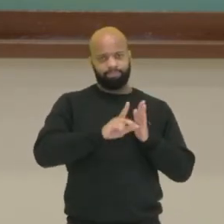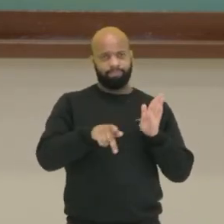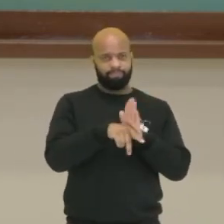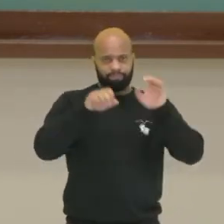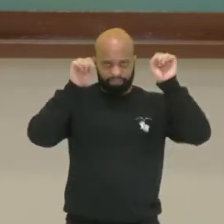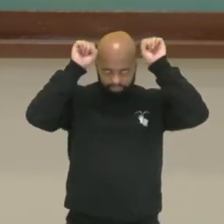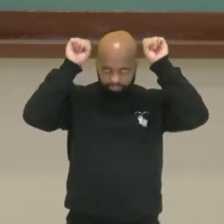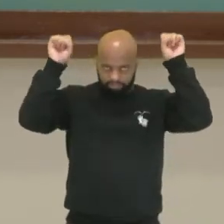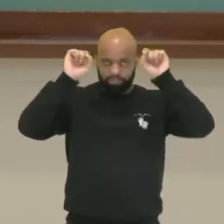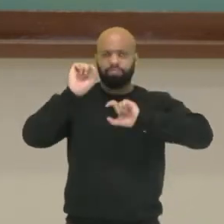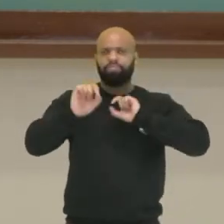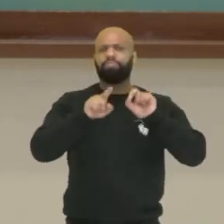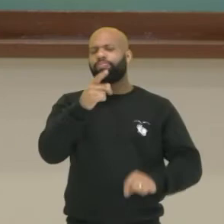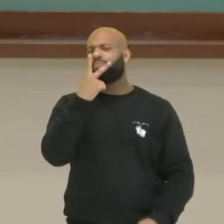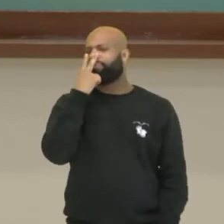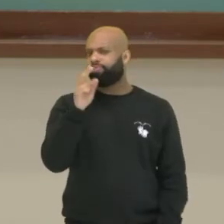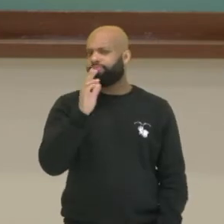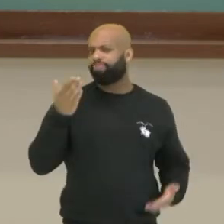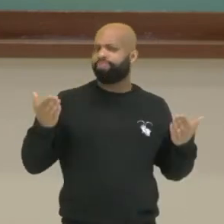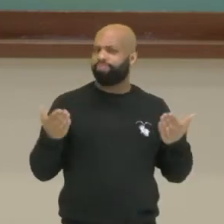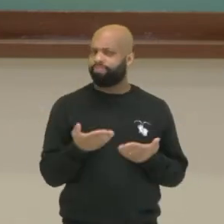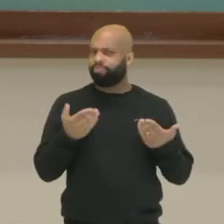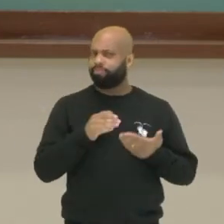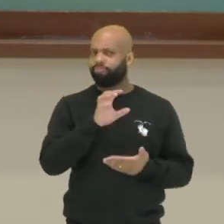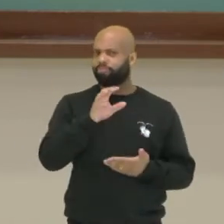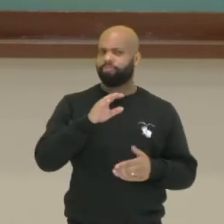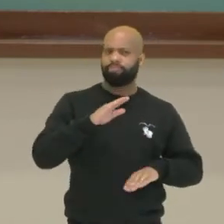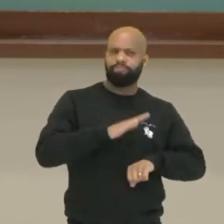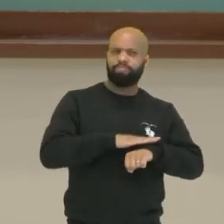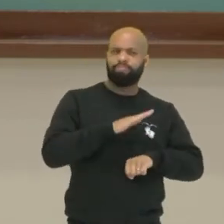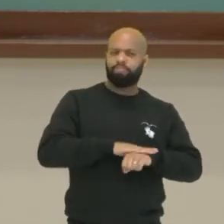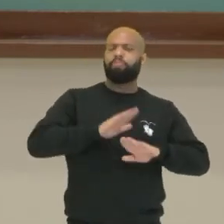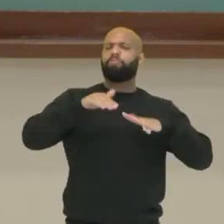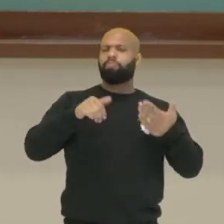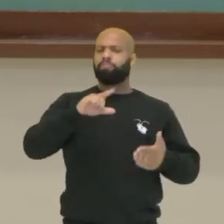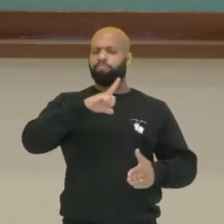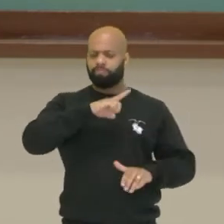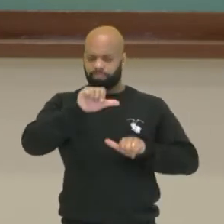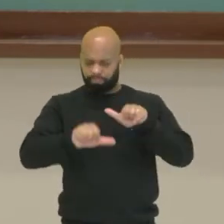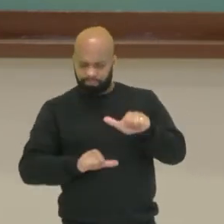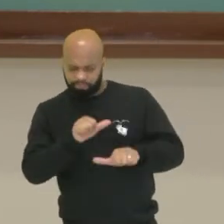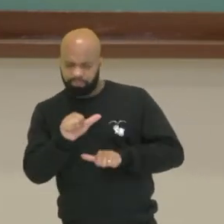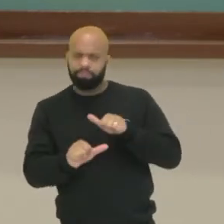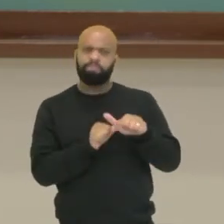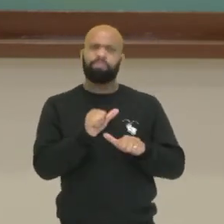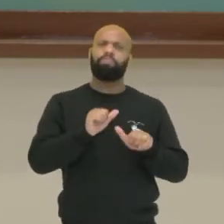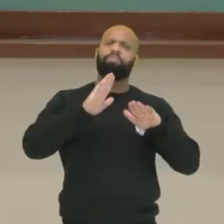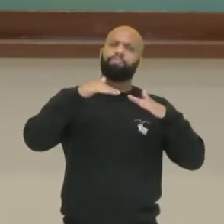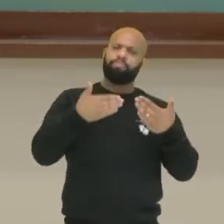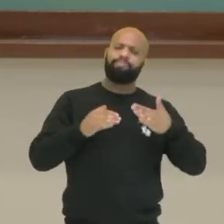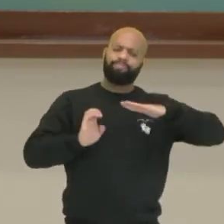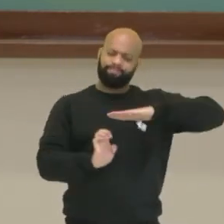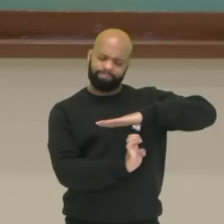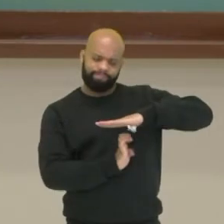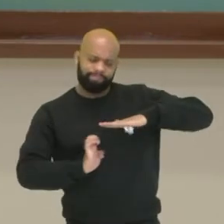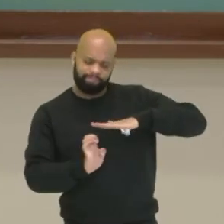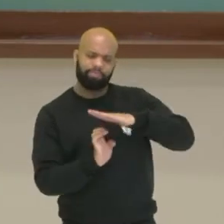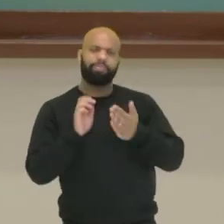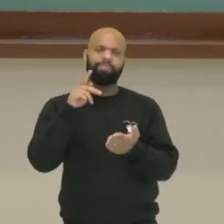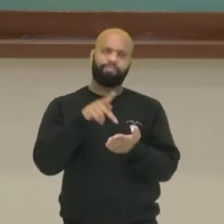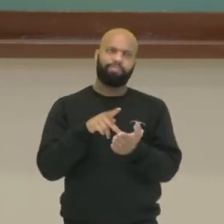que você está achando disso? O que você pode me falar dessa situação? Será que então houve mudança? Será que a empresa